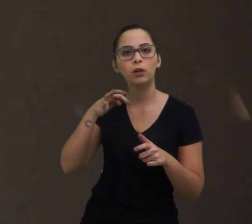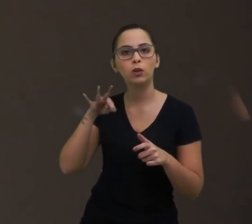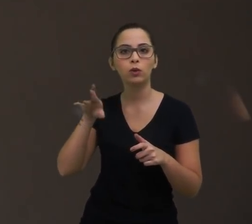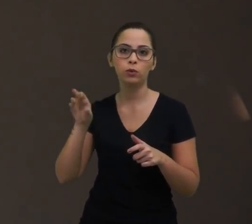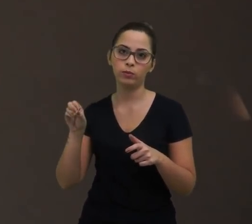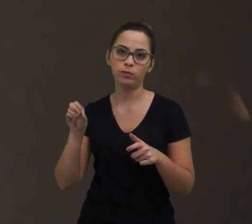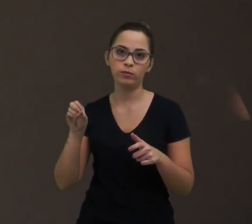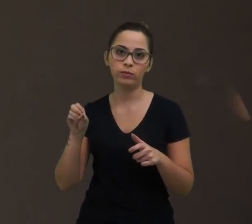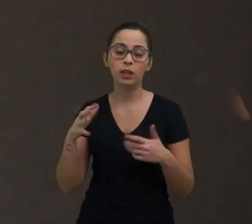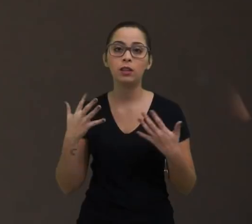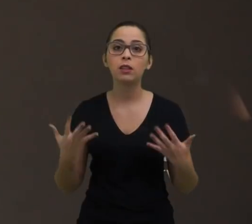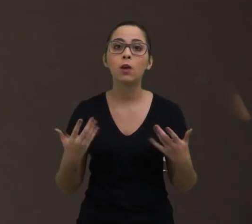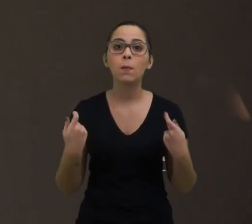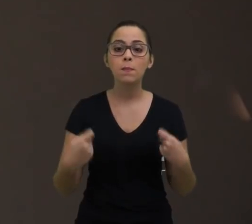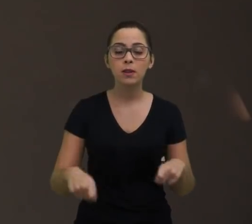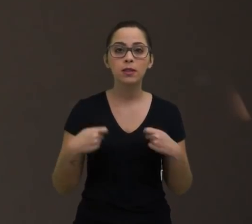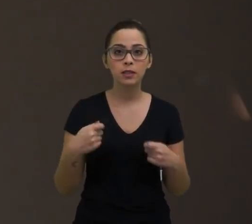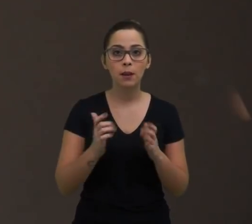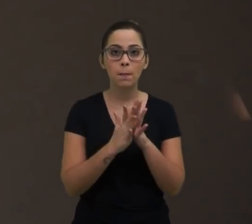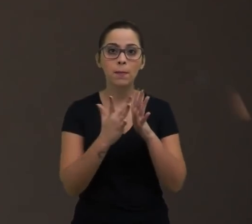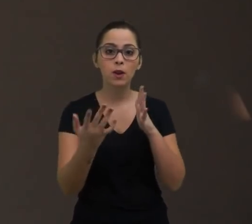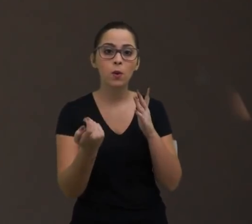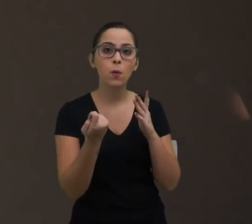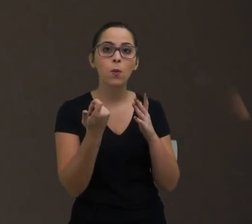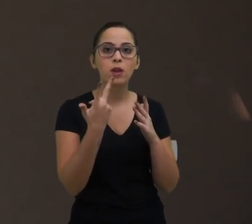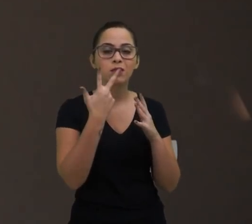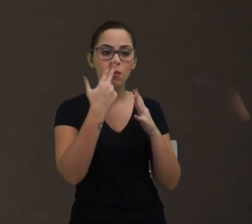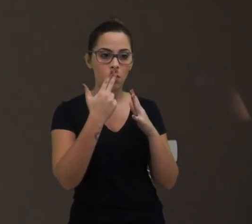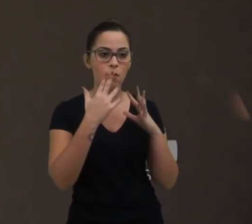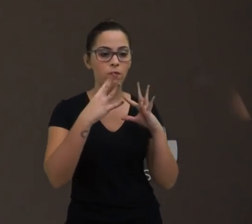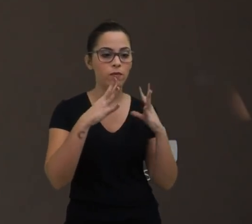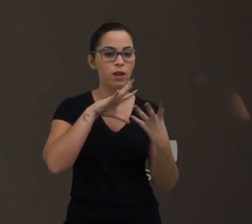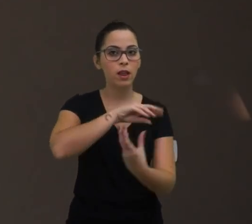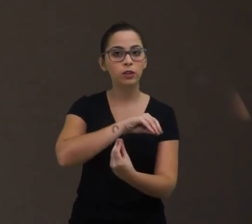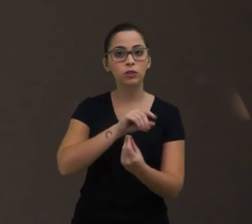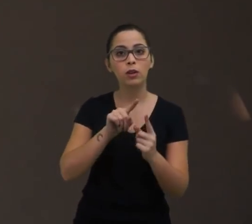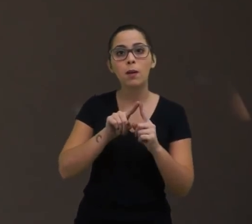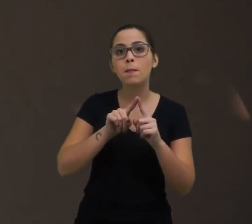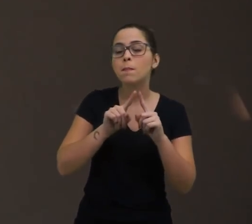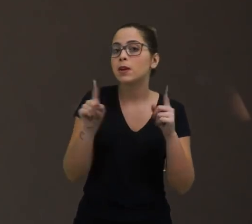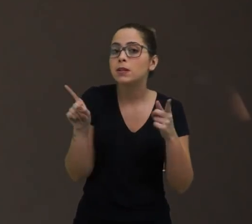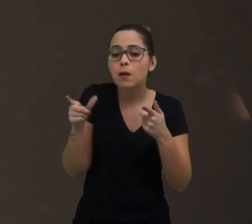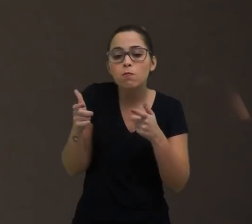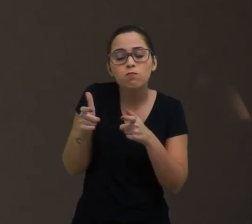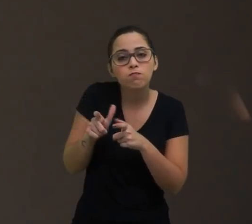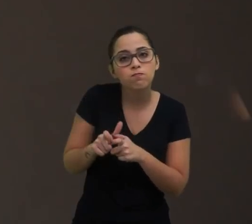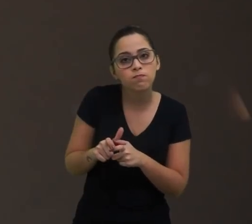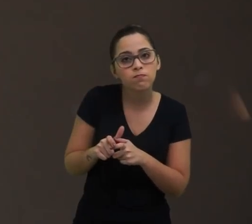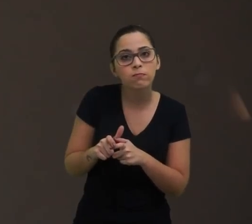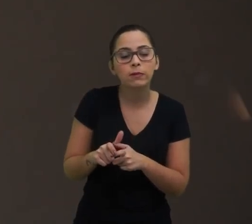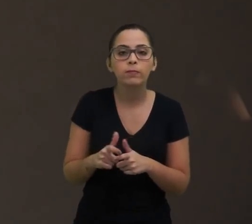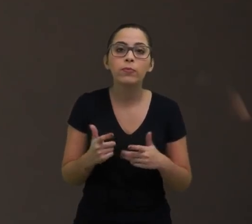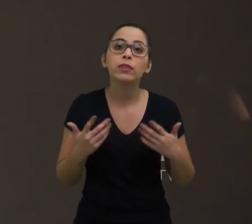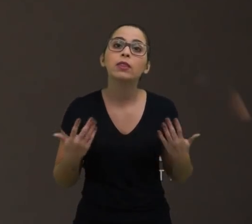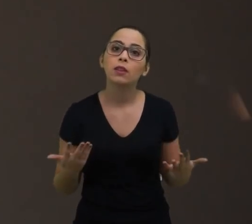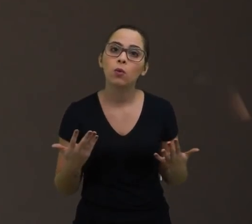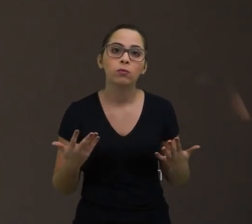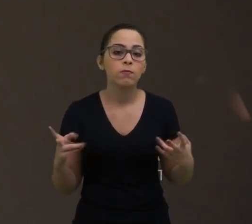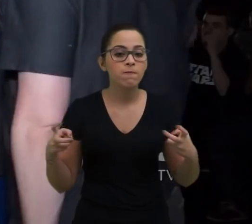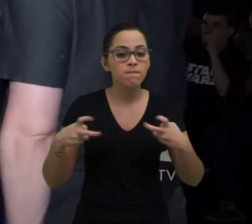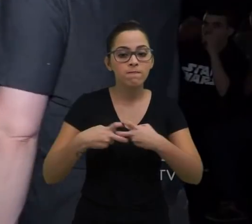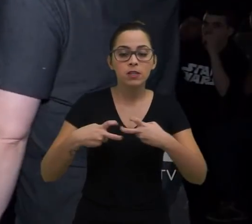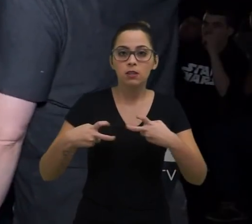impossível que 100 bilhões de estrelas estejam contidas em uma região tão pequena. E aí vem a dúvida, o que poderia gerar essa